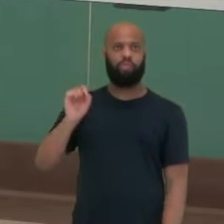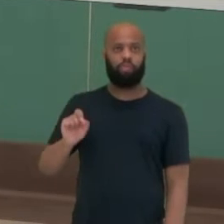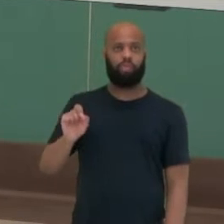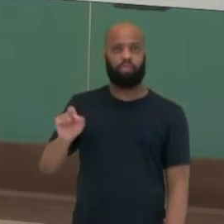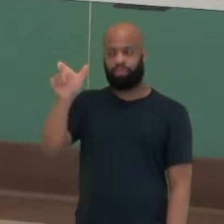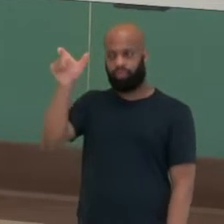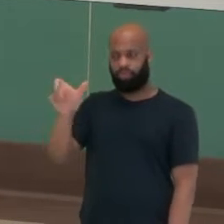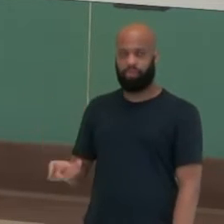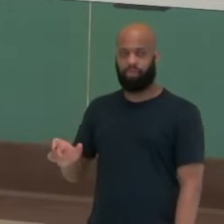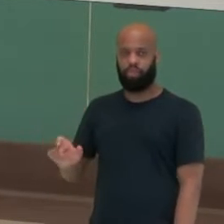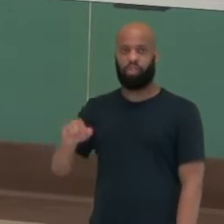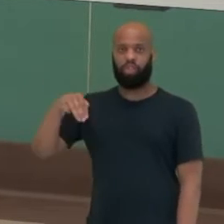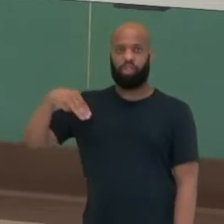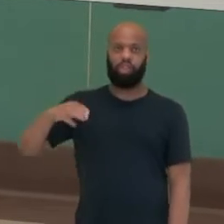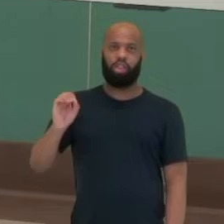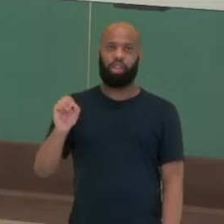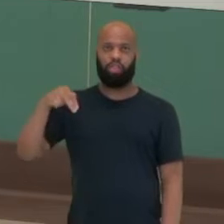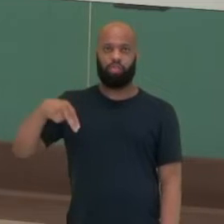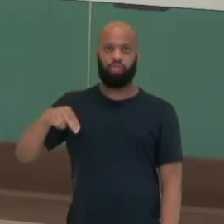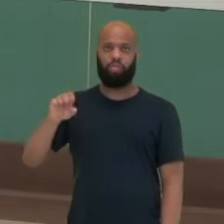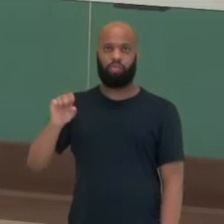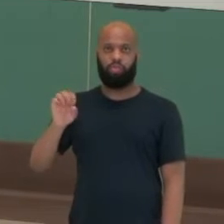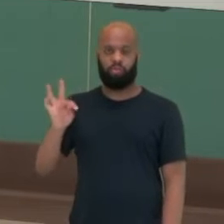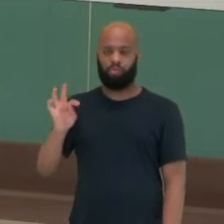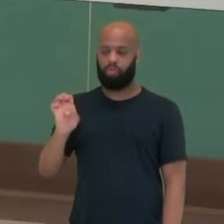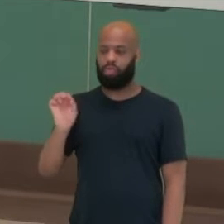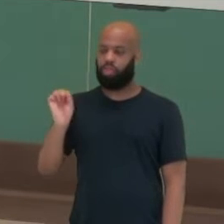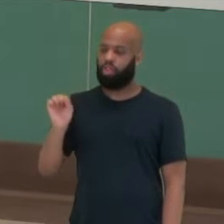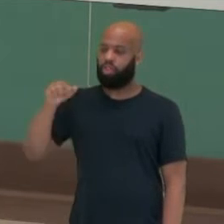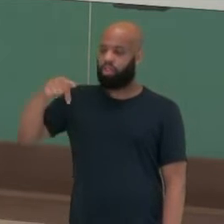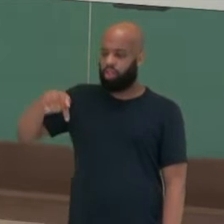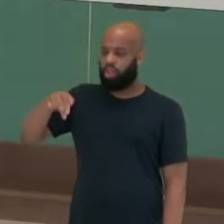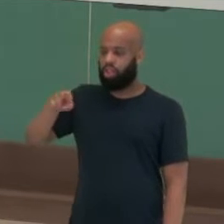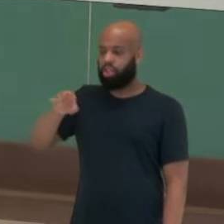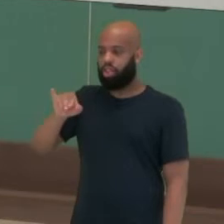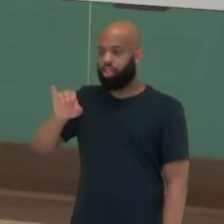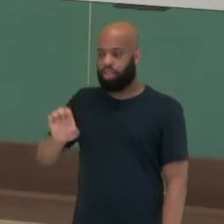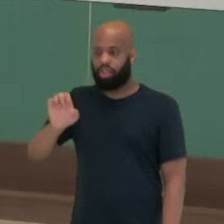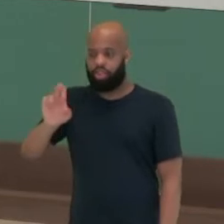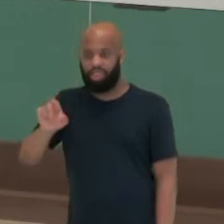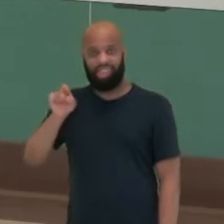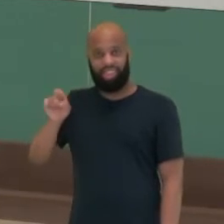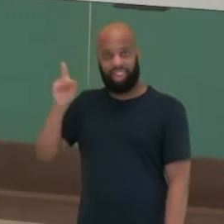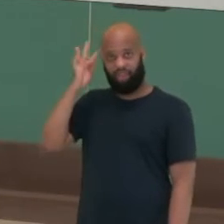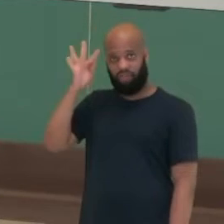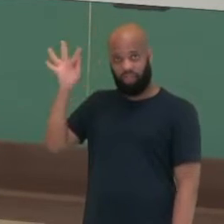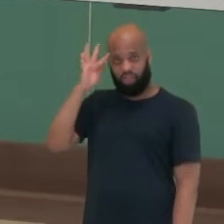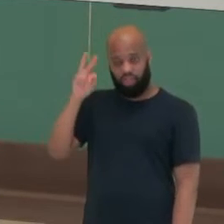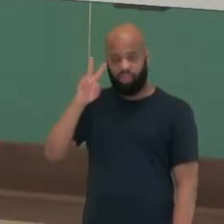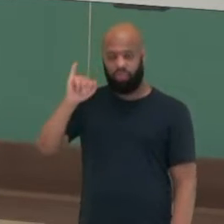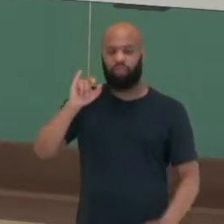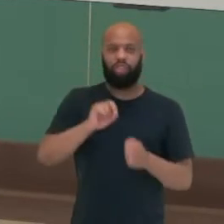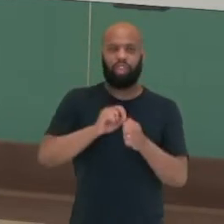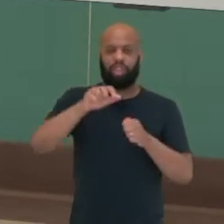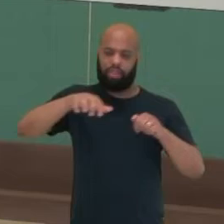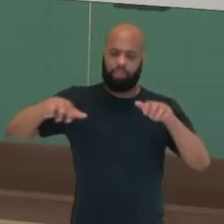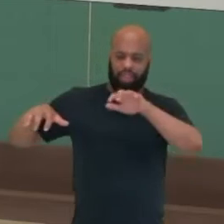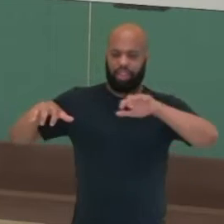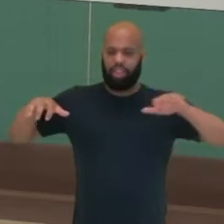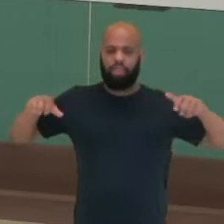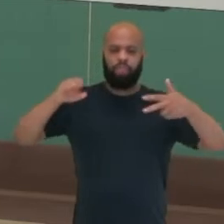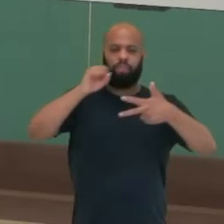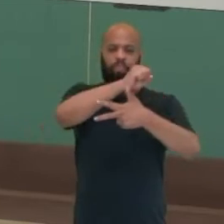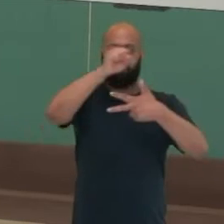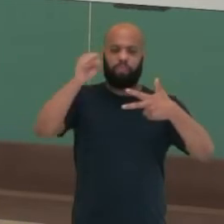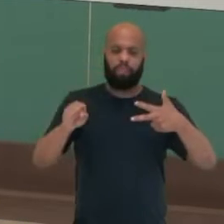de Montesquieu, um filósofo que vai fundamentar a teoria da divisão dos poderes.